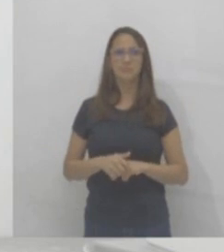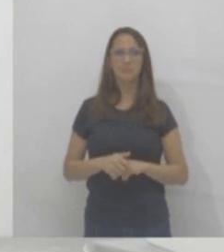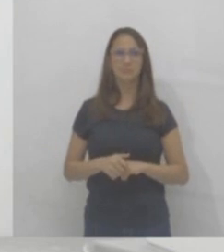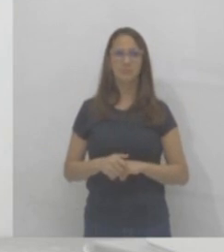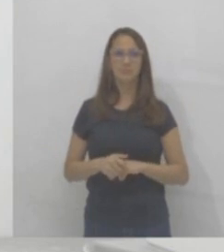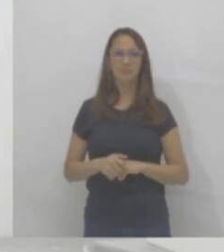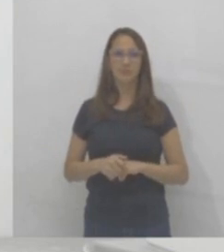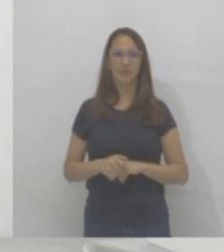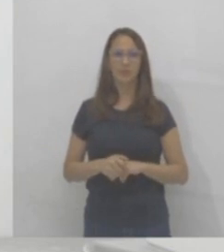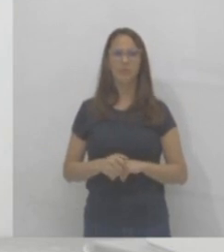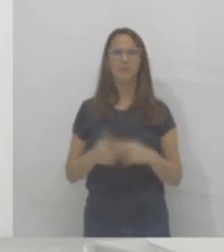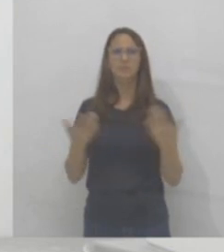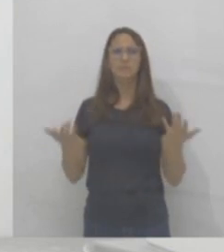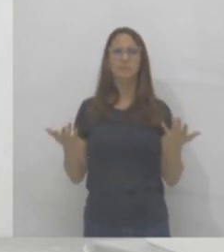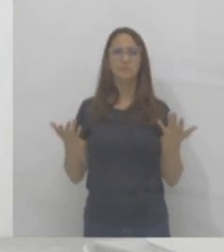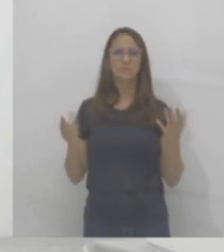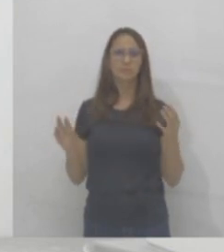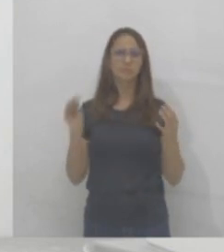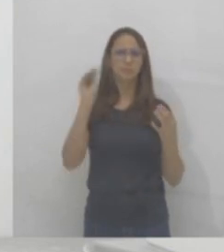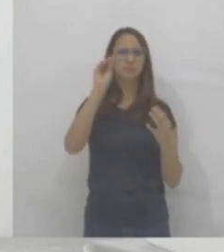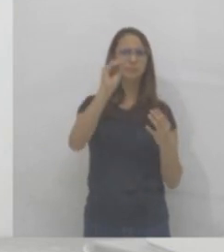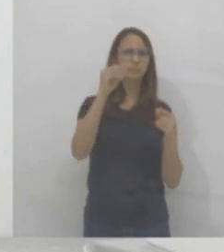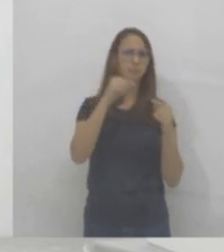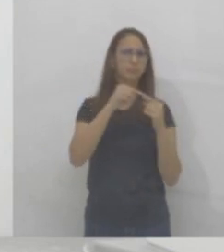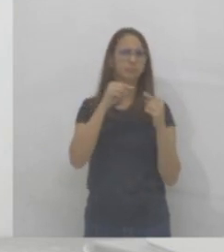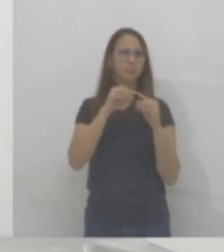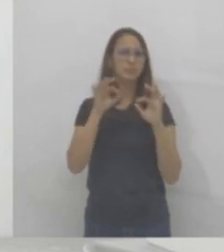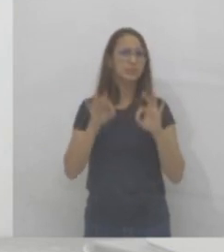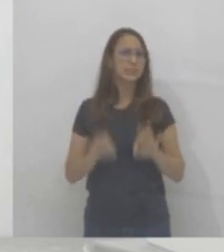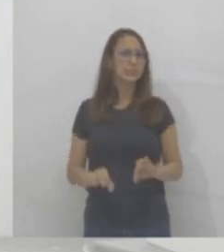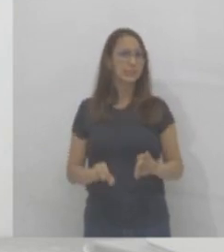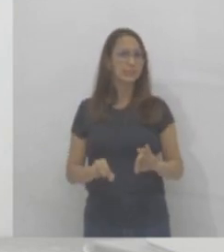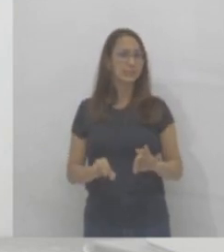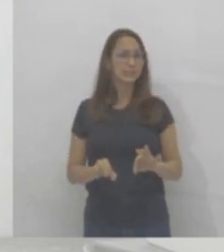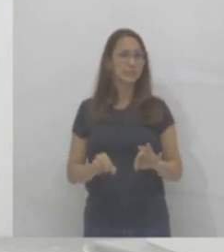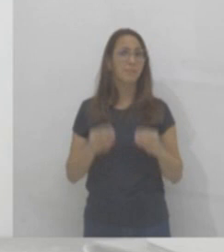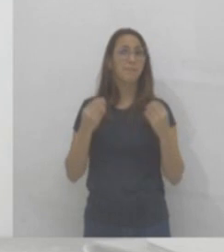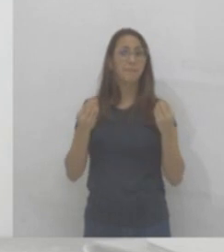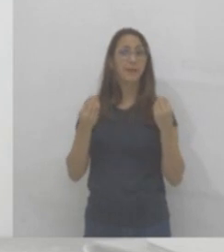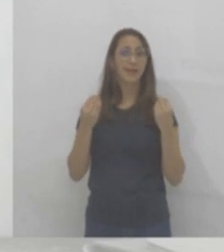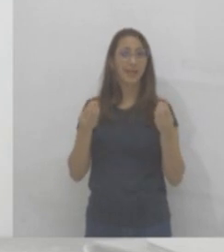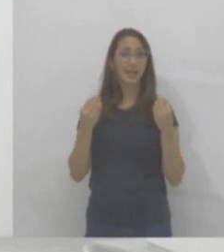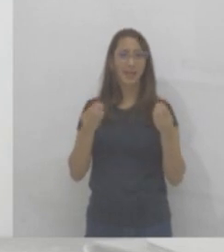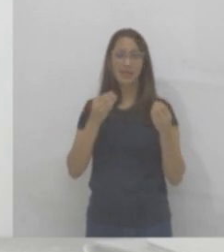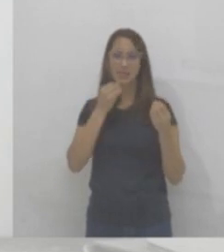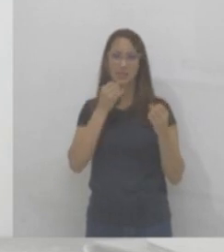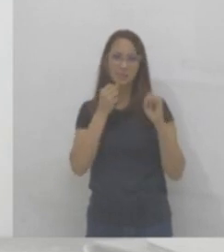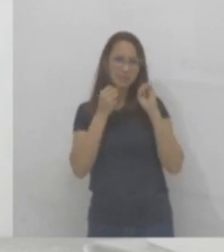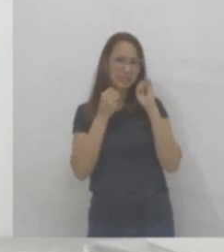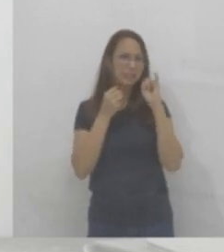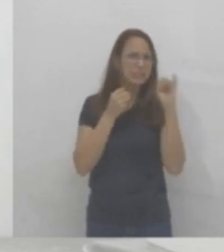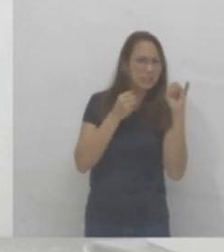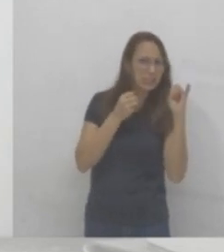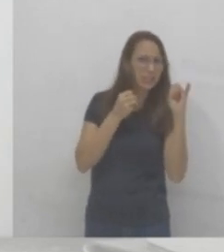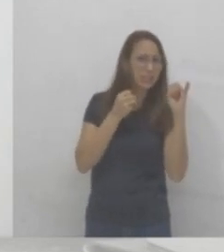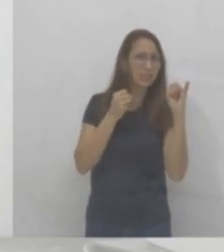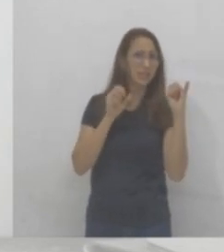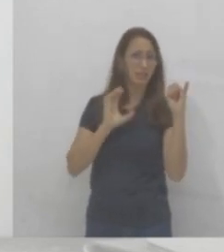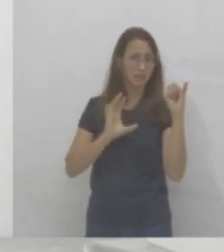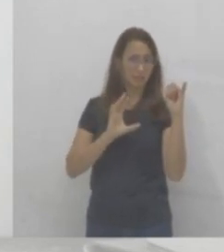das estruturas aqui melhor se encaixa nessa frase para que a ideia da condicional fique lógica,